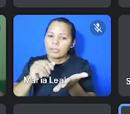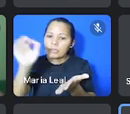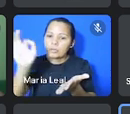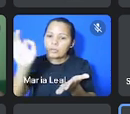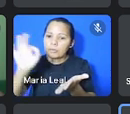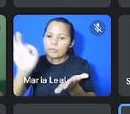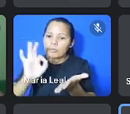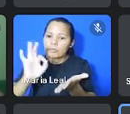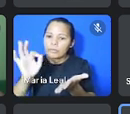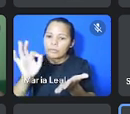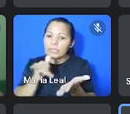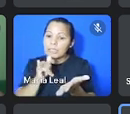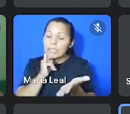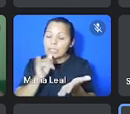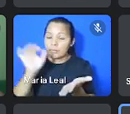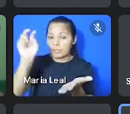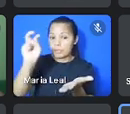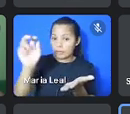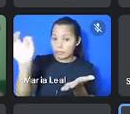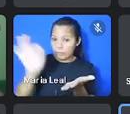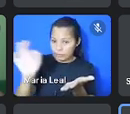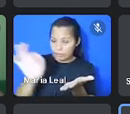fazer 5%